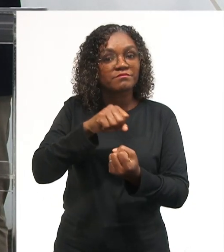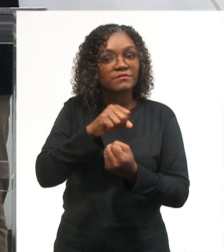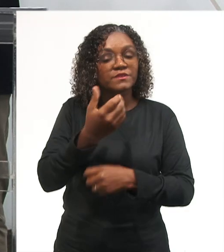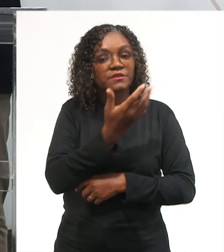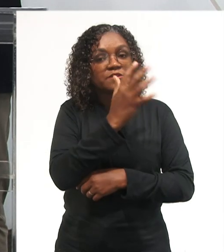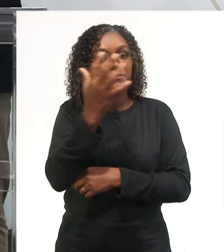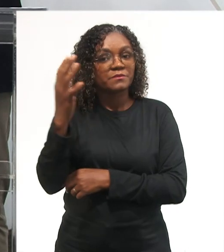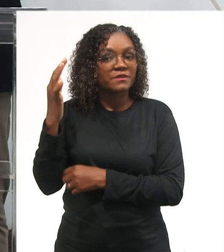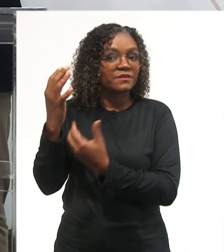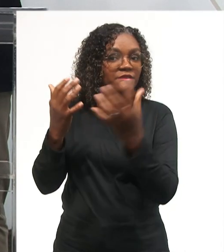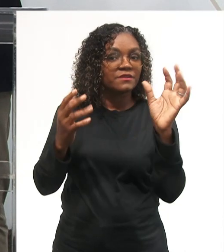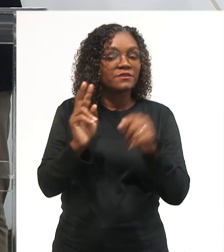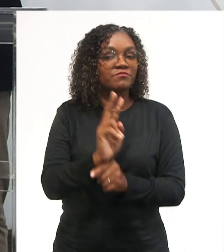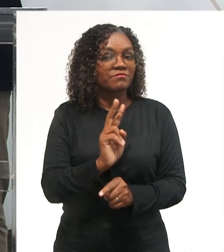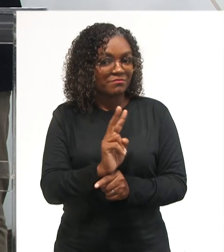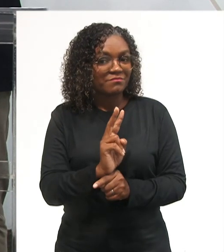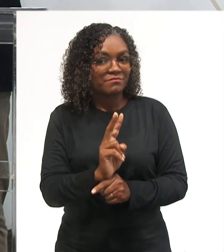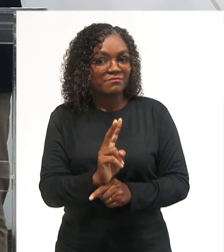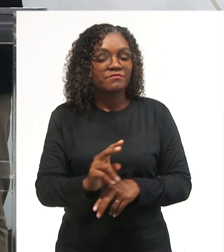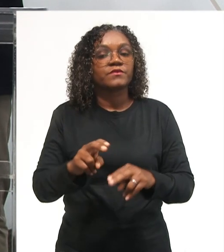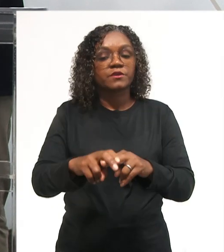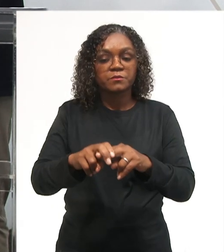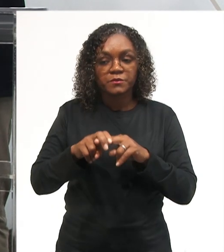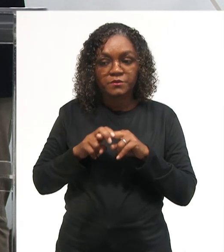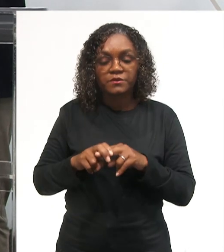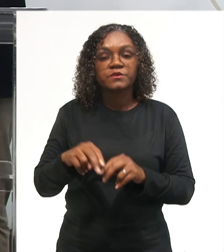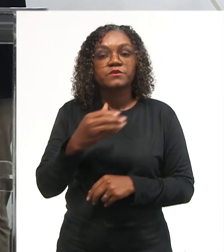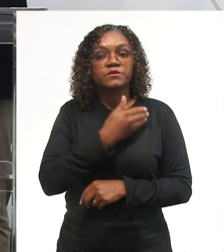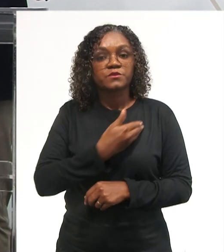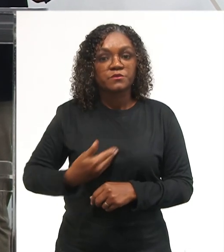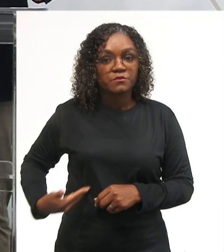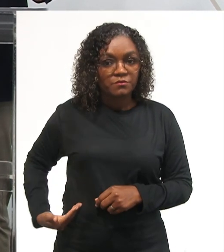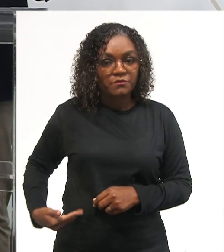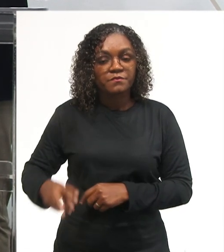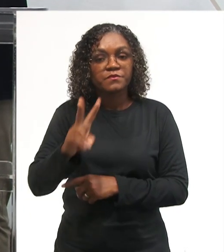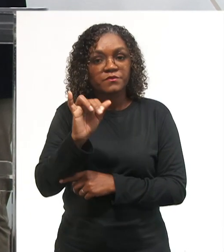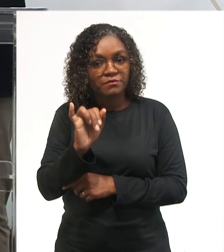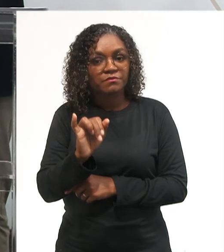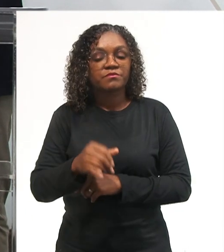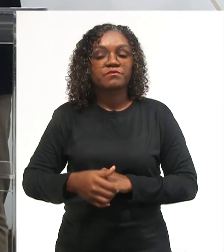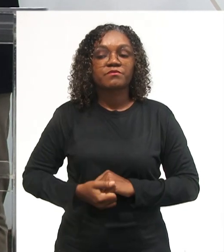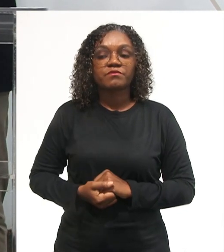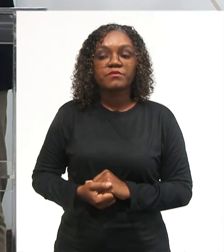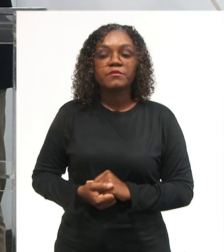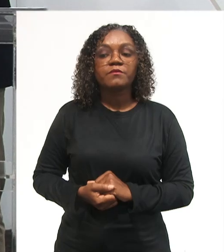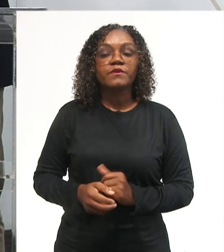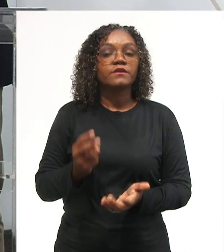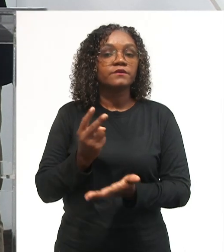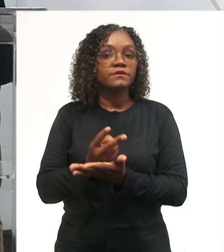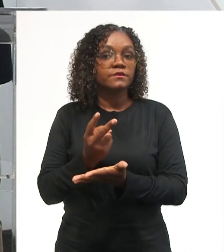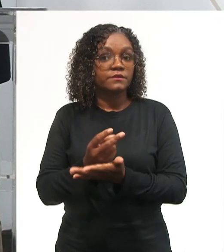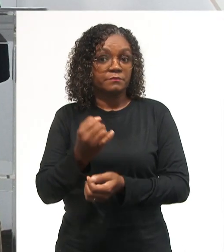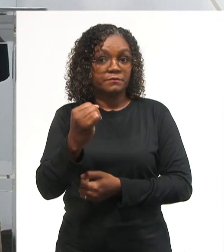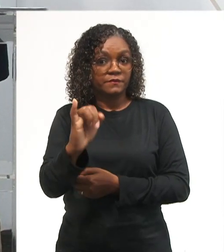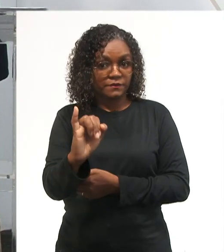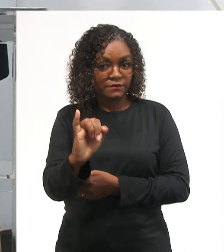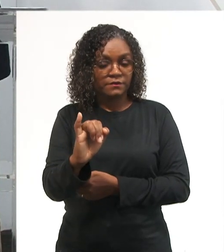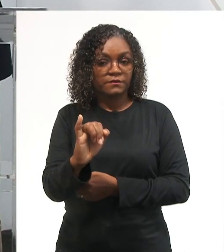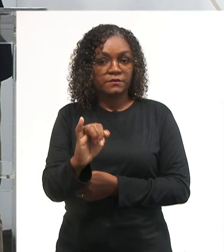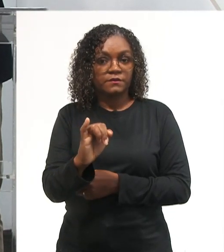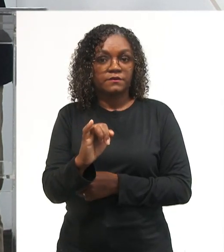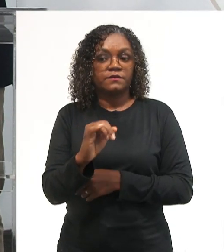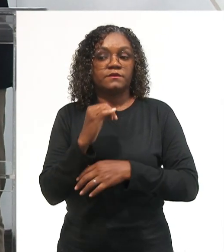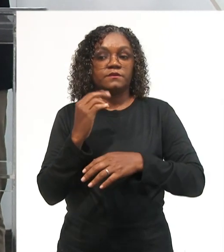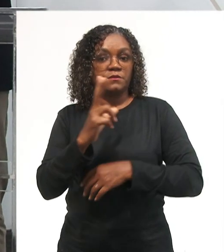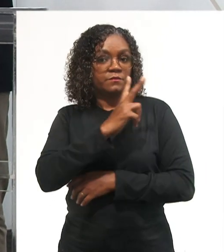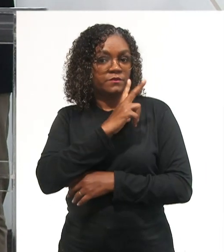isso que nesses tipos de atividade, o Estado ele vai fornecer incentivos. Todavia, se a iniciativa privada